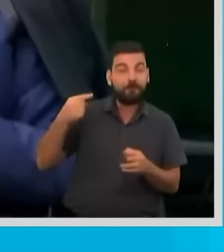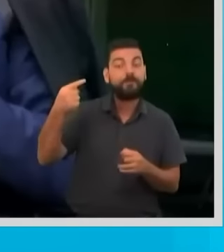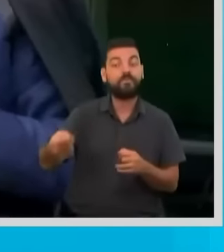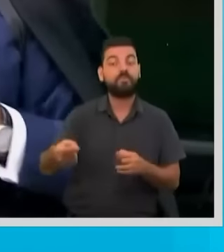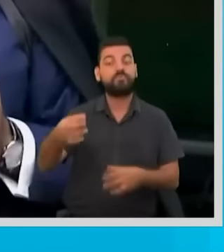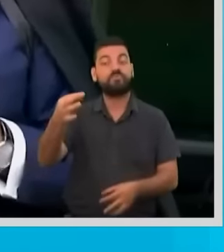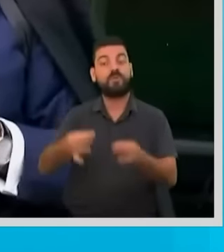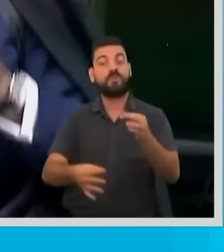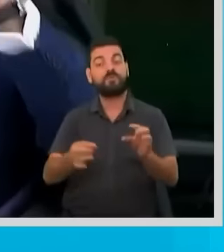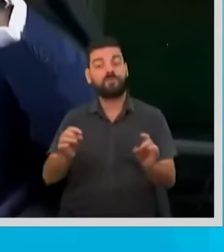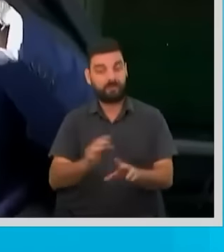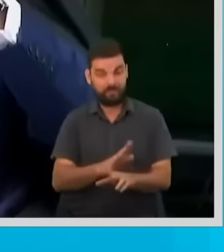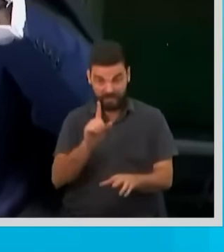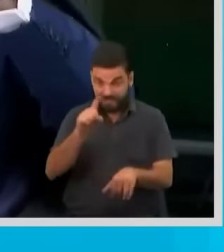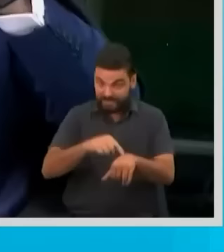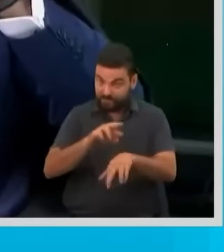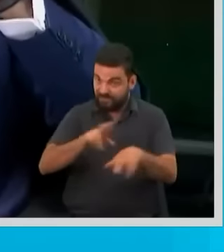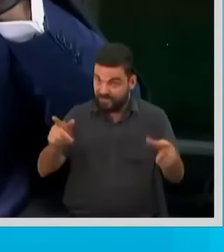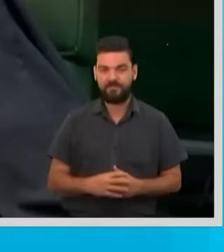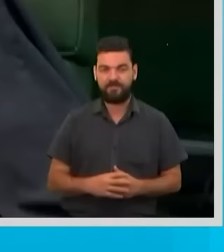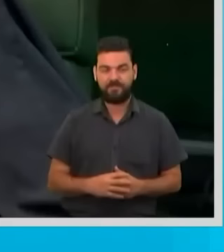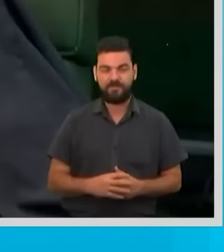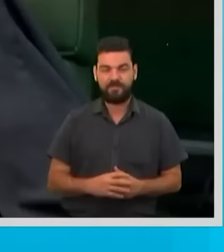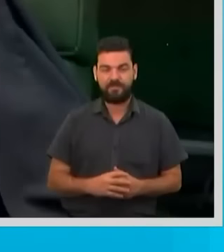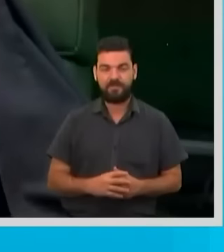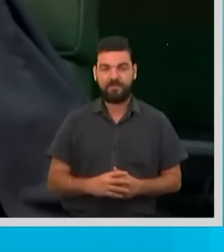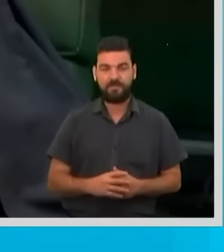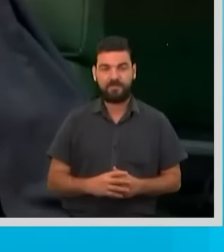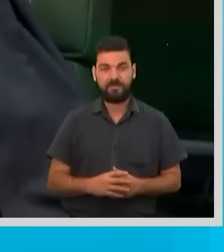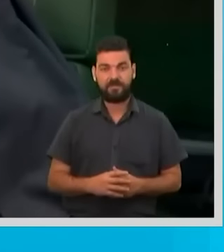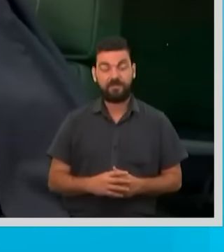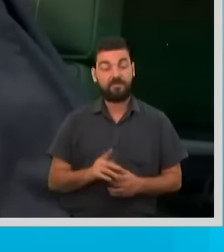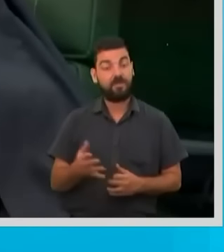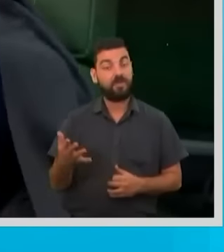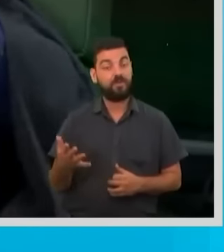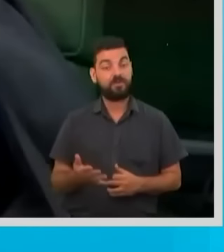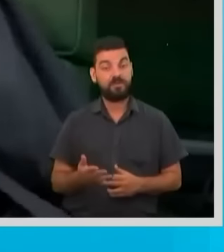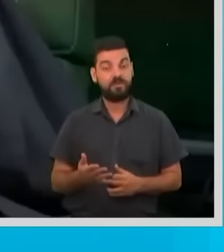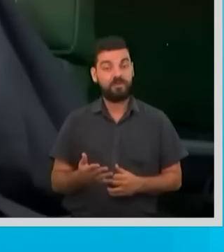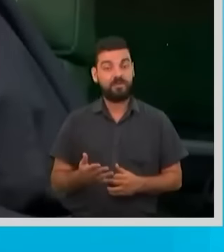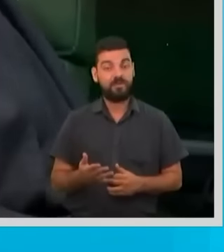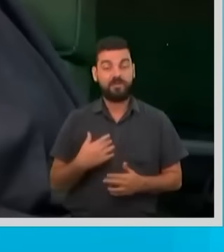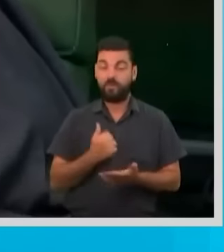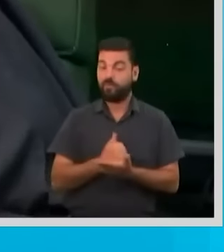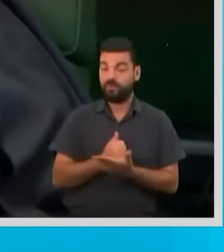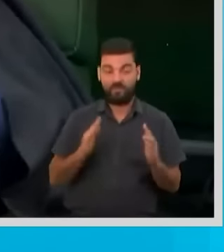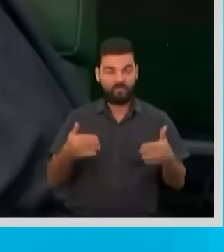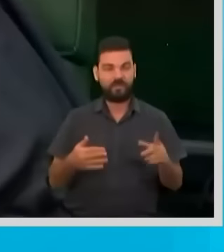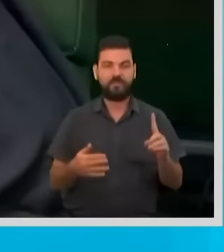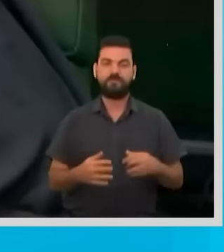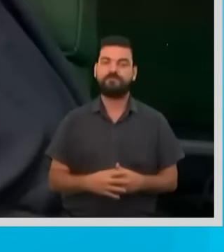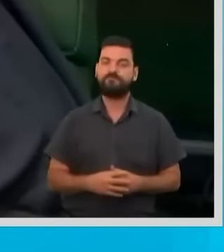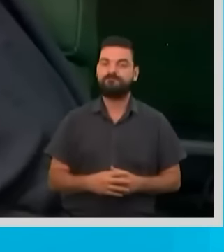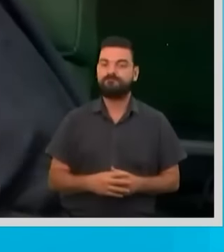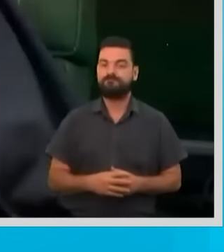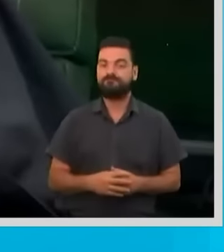eh ah perplexas em relação à postura que tem se tomado né de ser uma postura dura mas eu acho que é importante aqui nosso